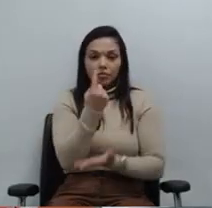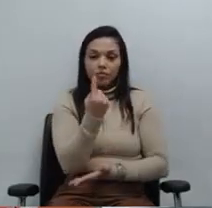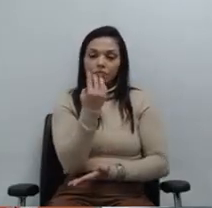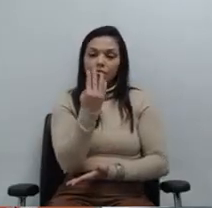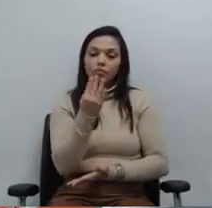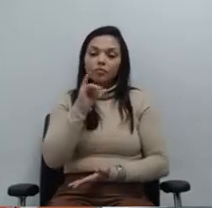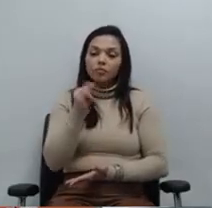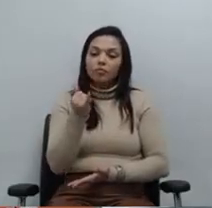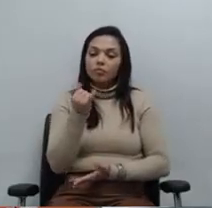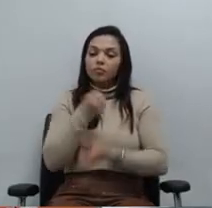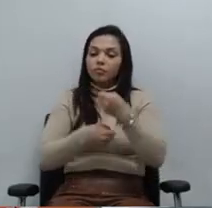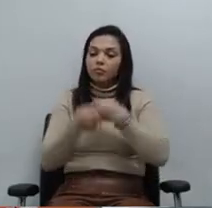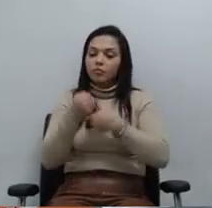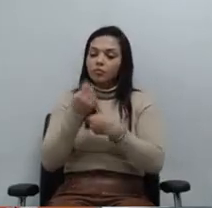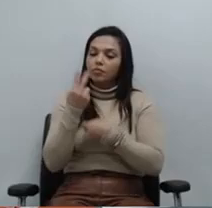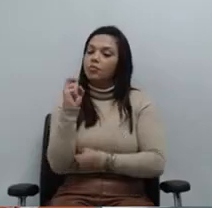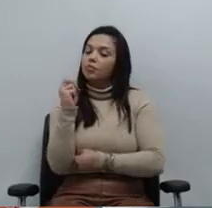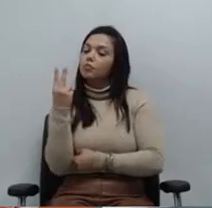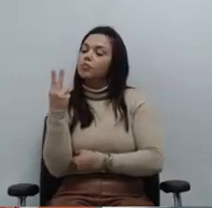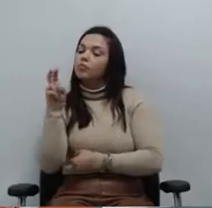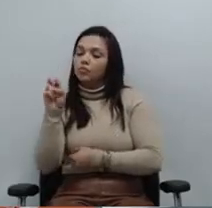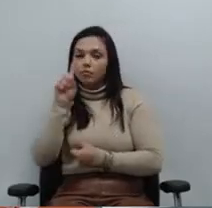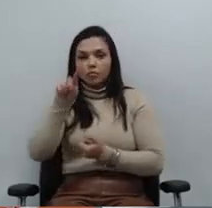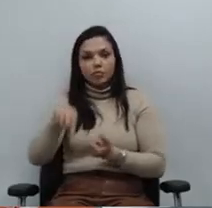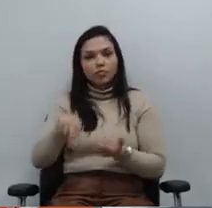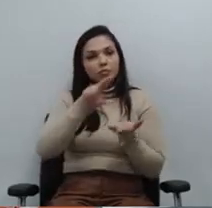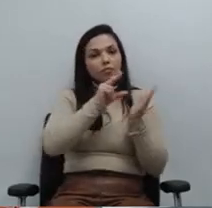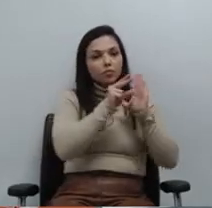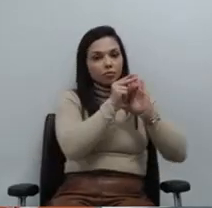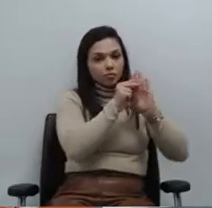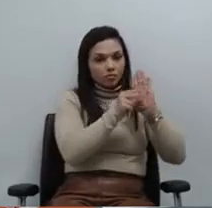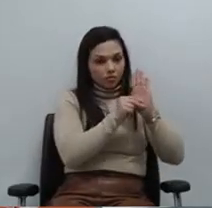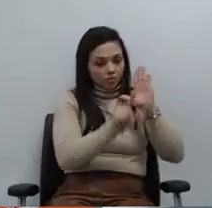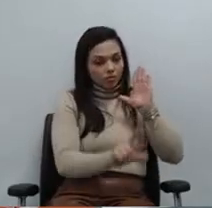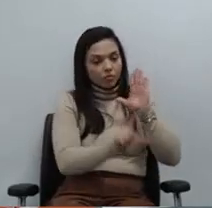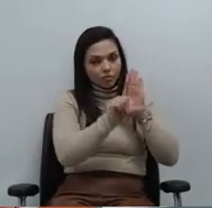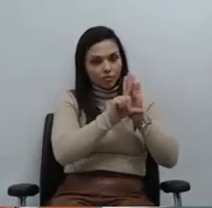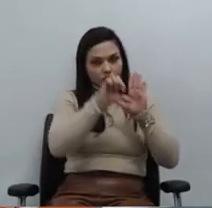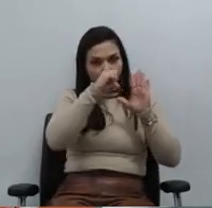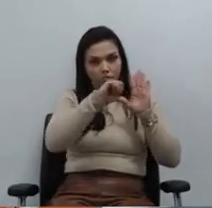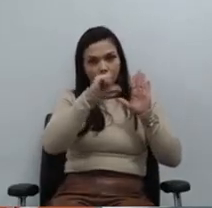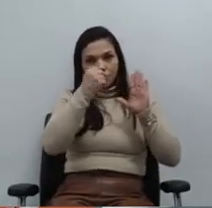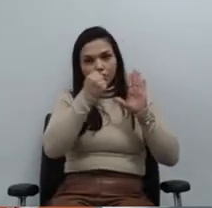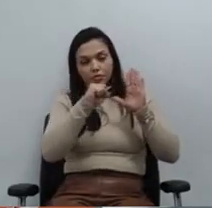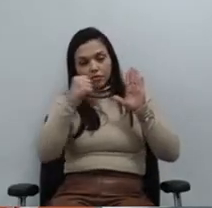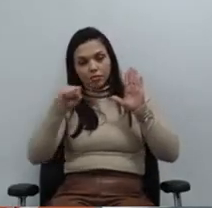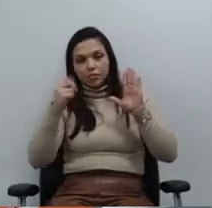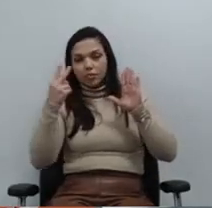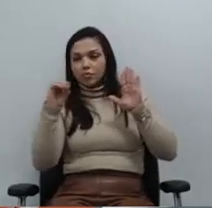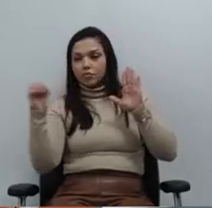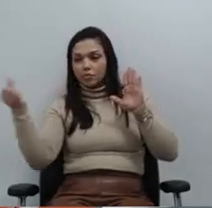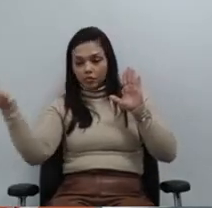janeiro de 2025. Para fins do artigo 151 da Lei Complementar 988 de 2006,